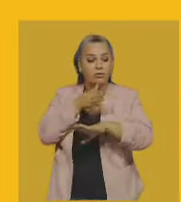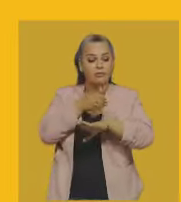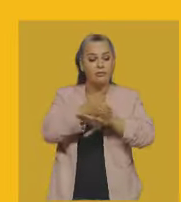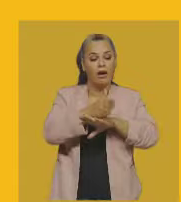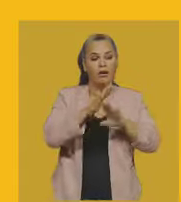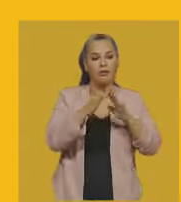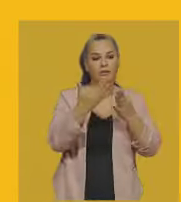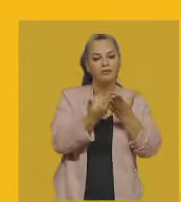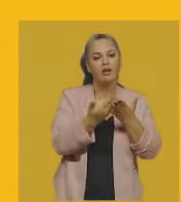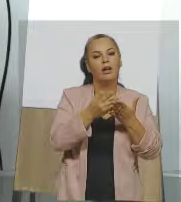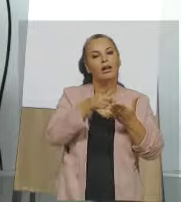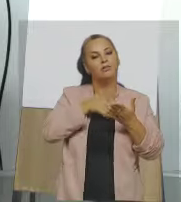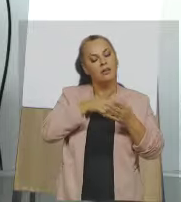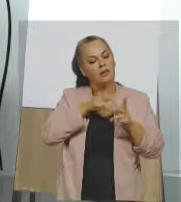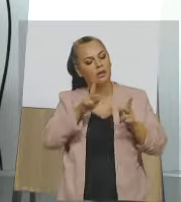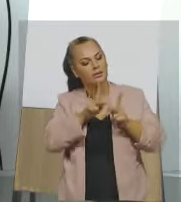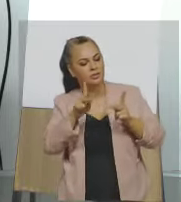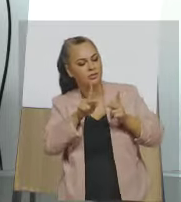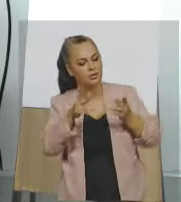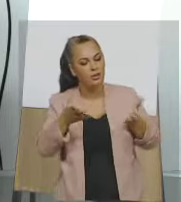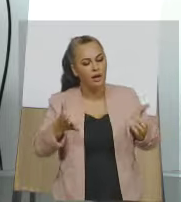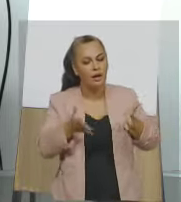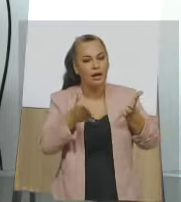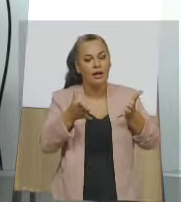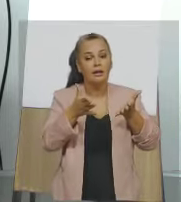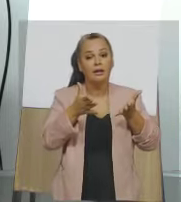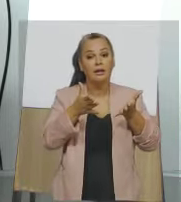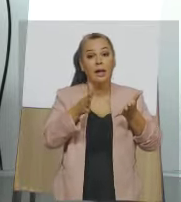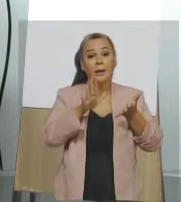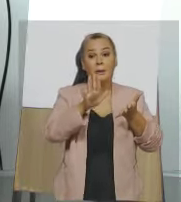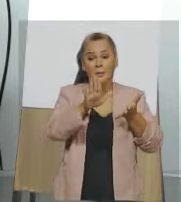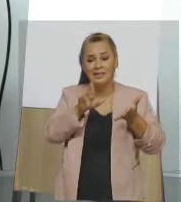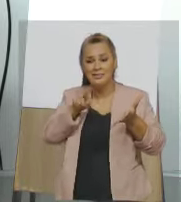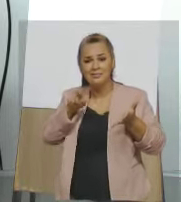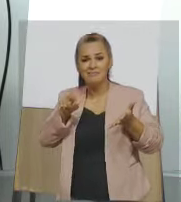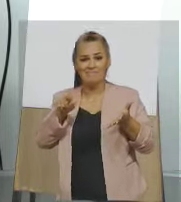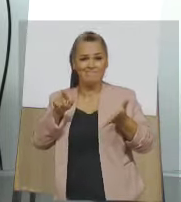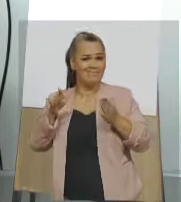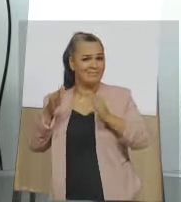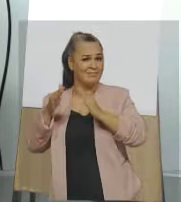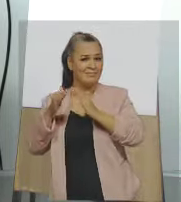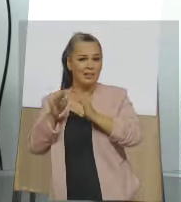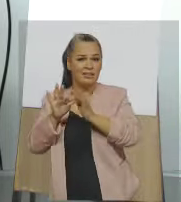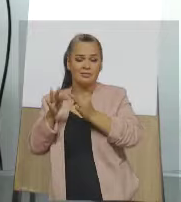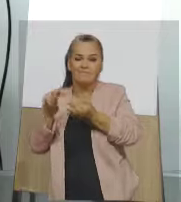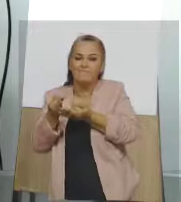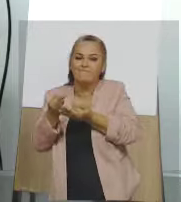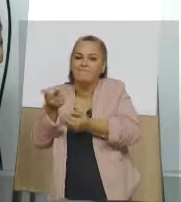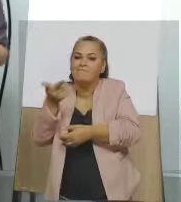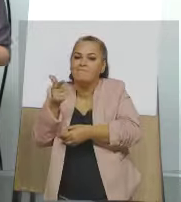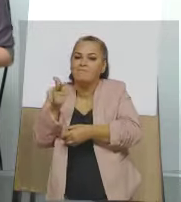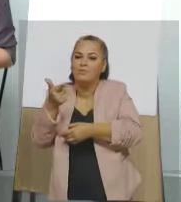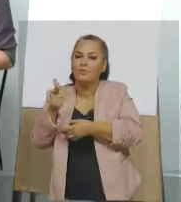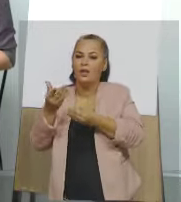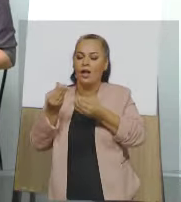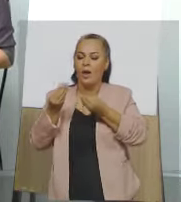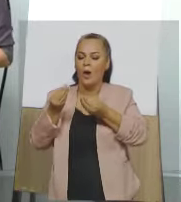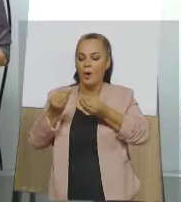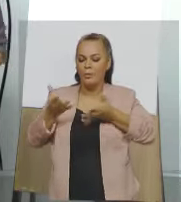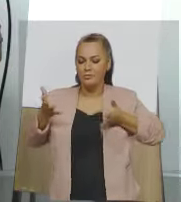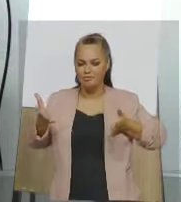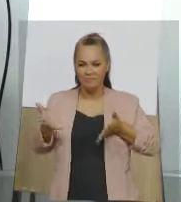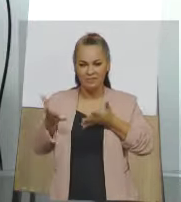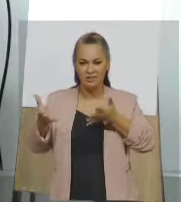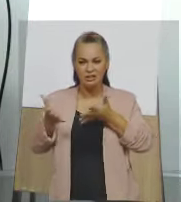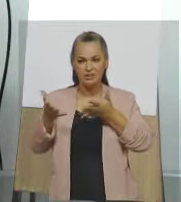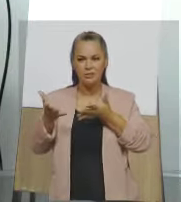você perde esse apoio, né? E nem sempre a família está estruturada de uma maneira que vá dar